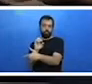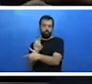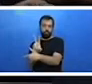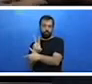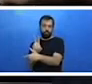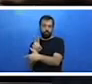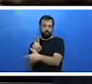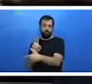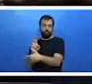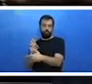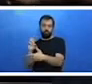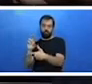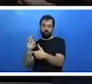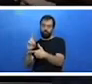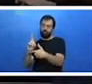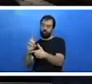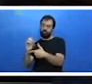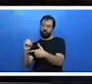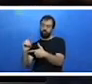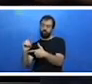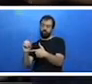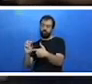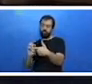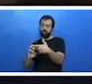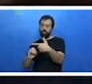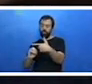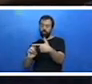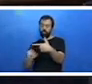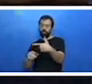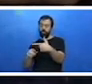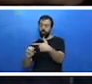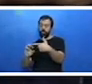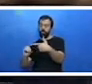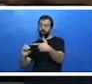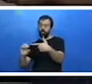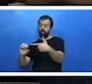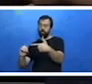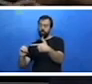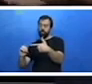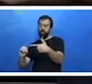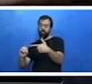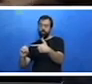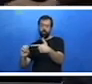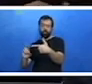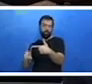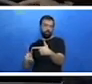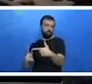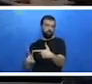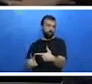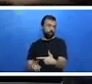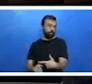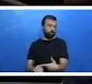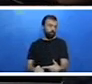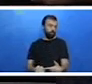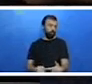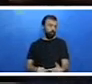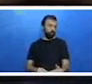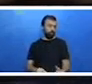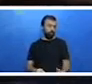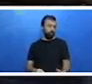vírgula. Tá vendo? E o 2 dividido por 100, que vai ser os 2/10